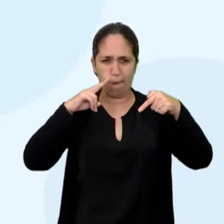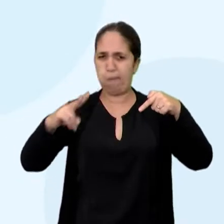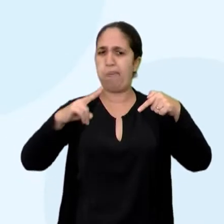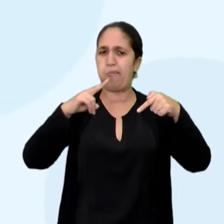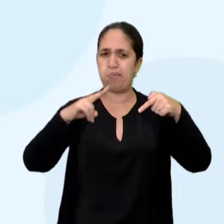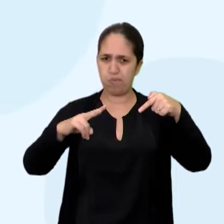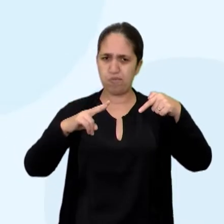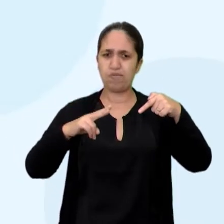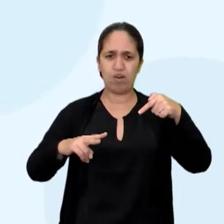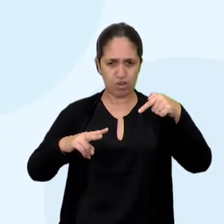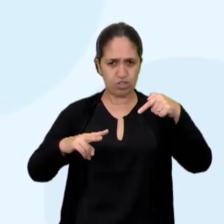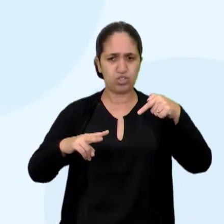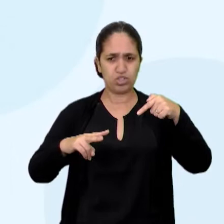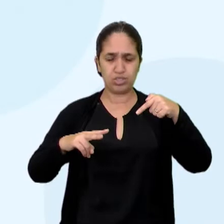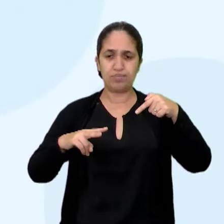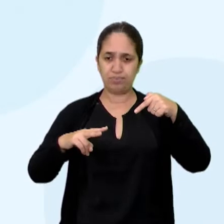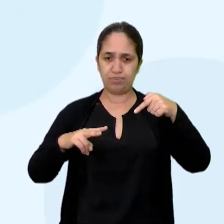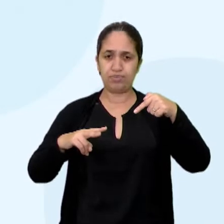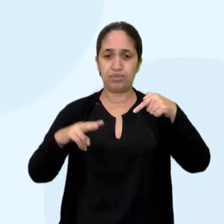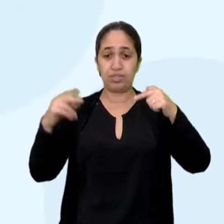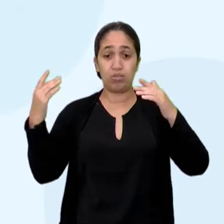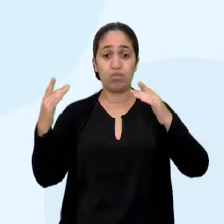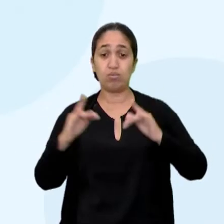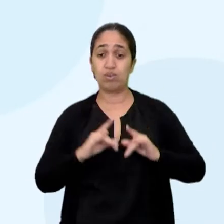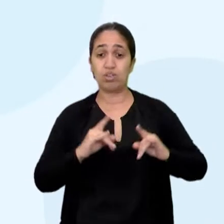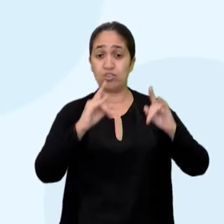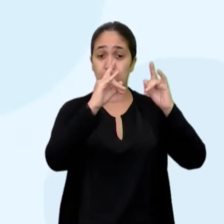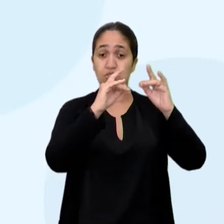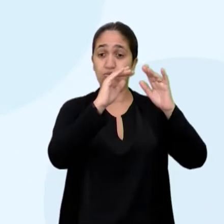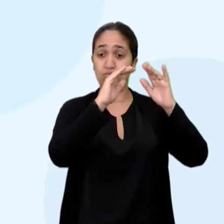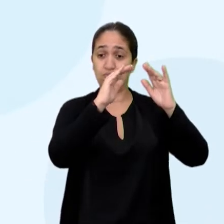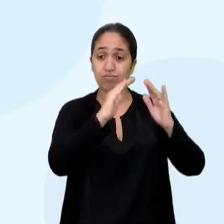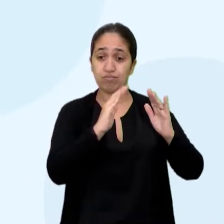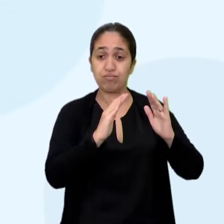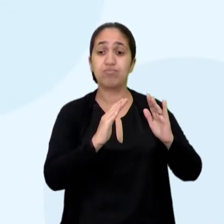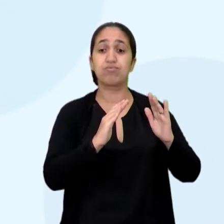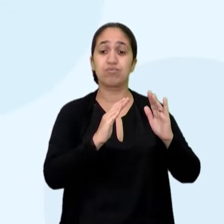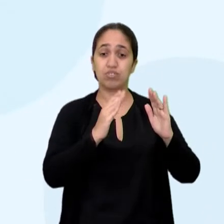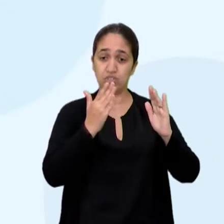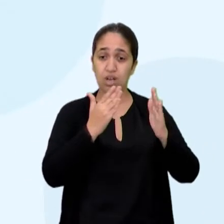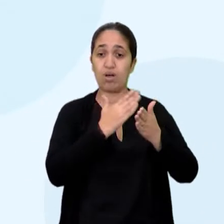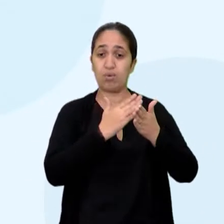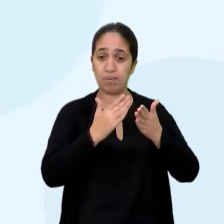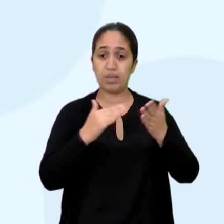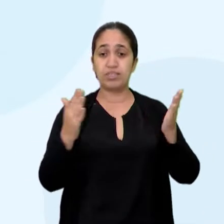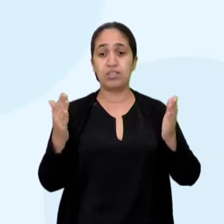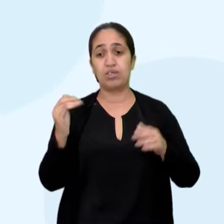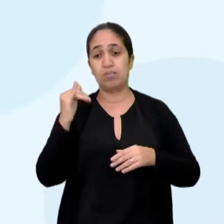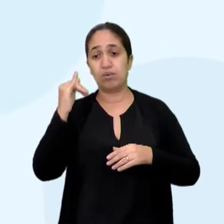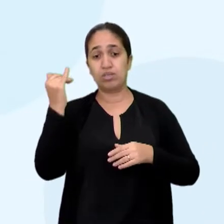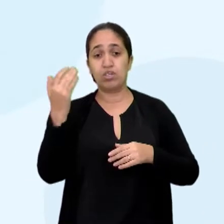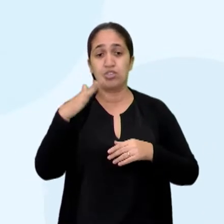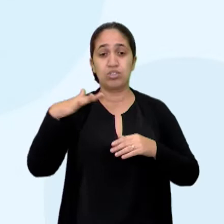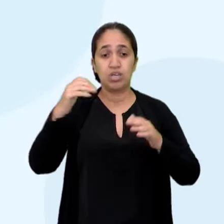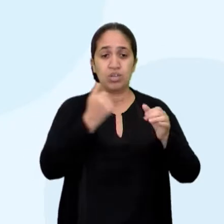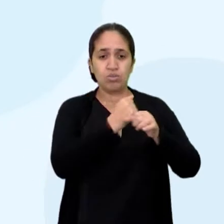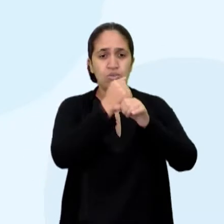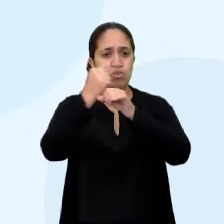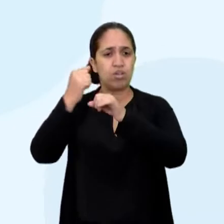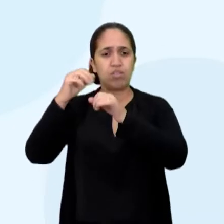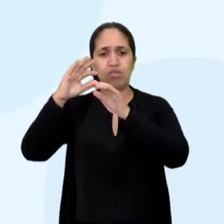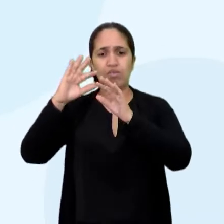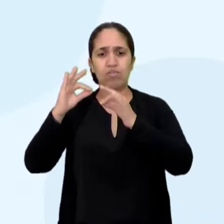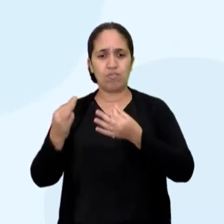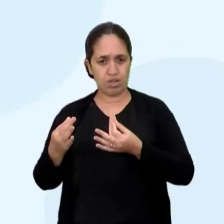a estragos limitados aí por edifícios de boa construção, né? Mais importantes e generalizados nas construções mais